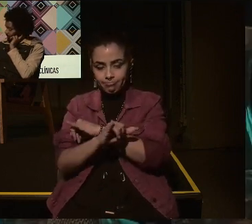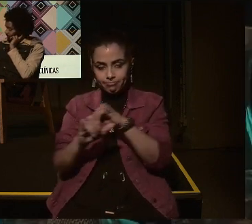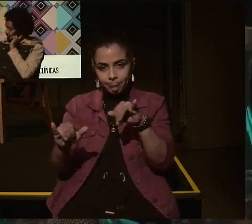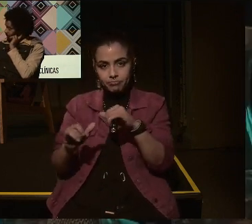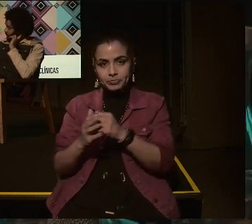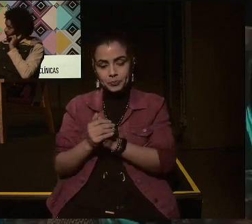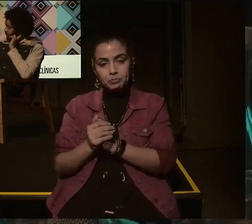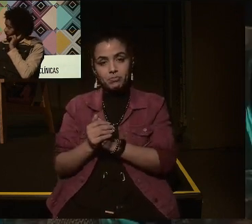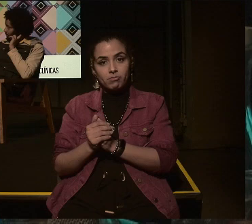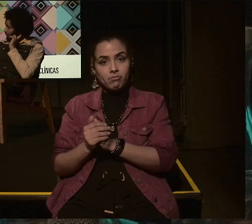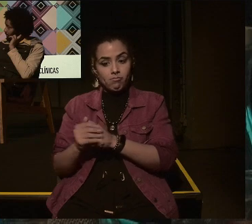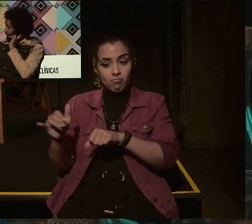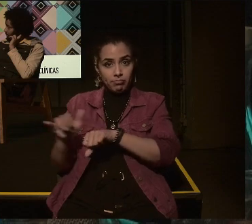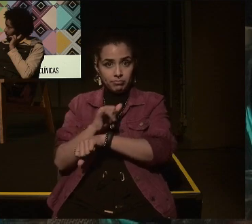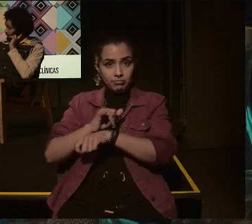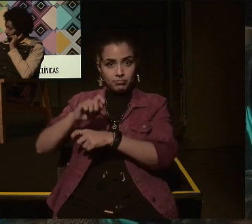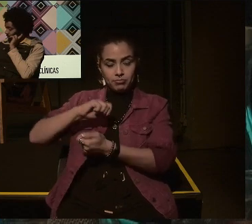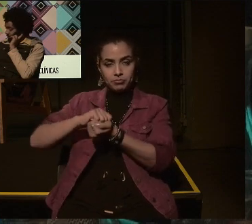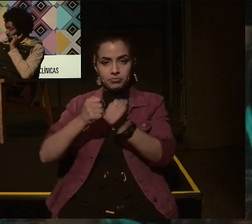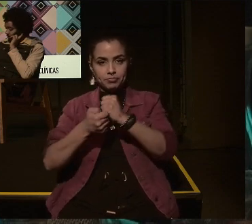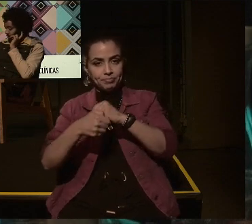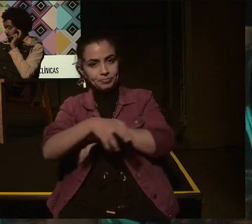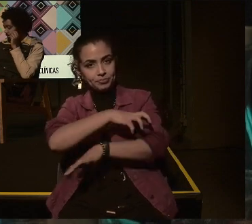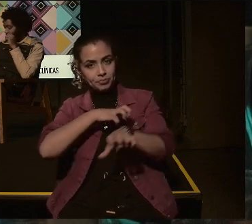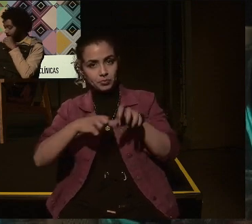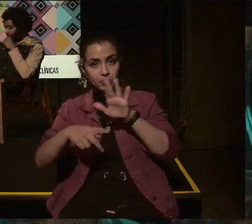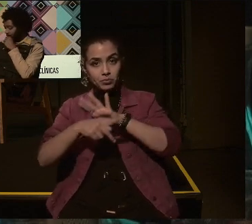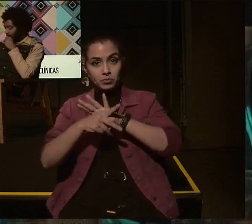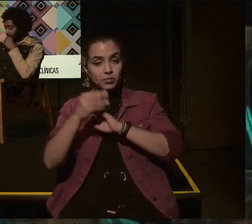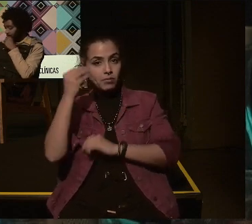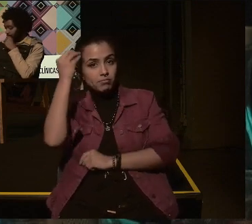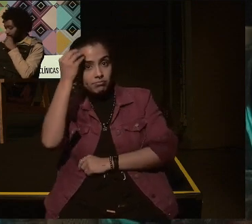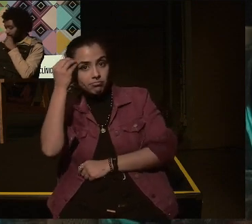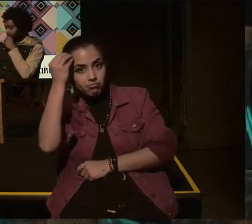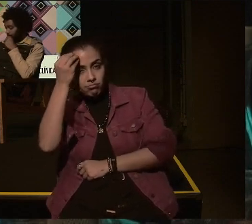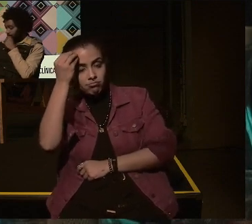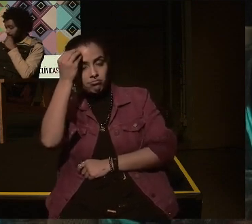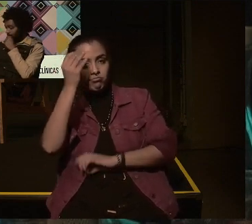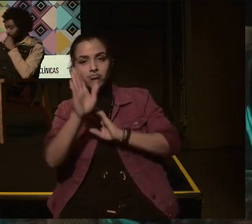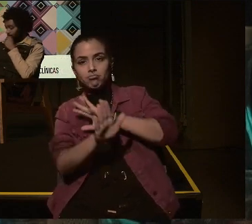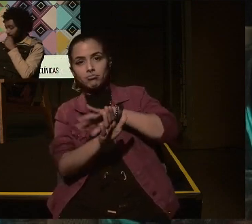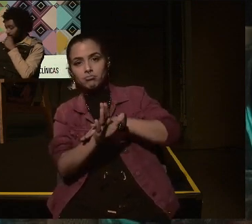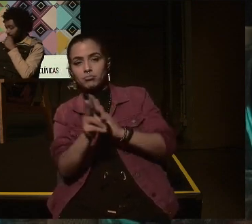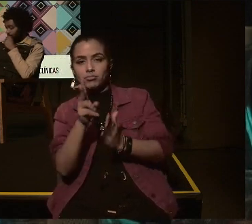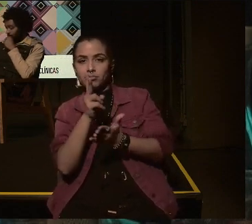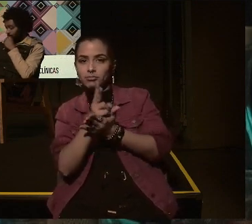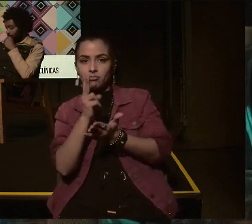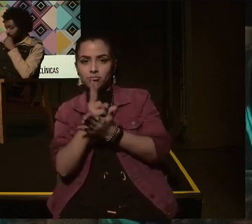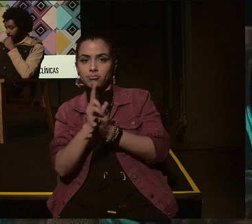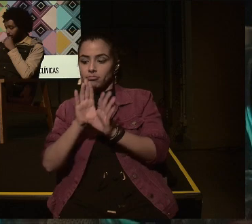A reforma psiquiátrica, na sua essência, ela sempre visou a transformação do território.